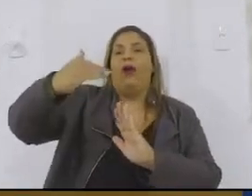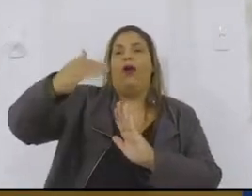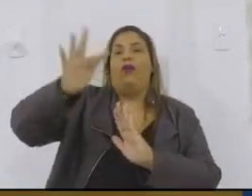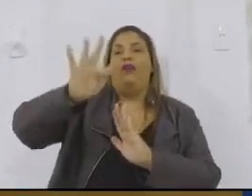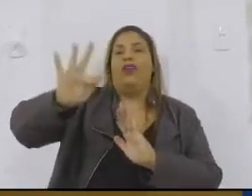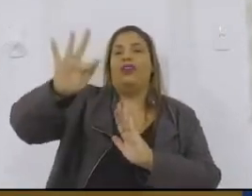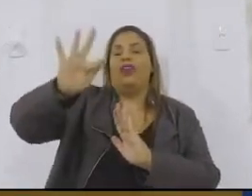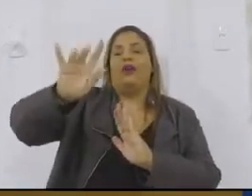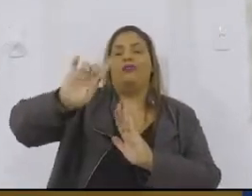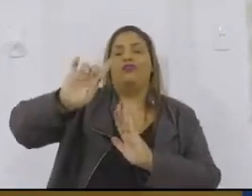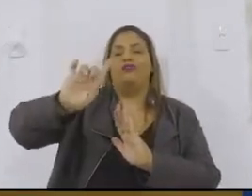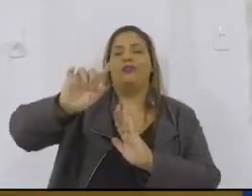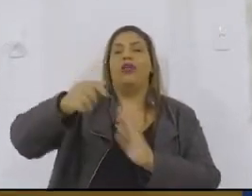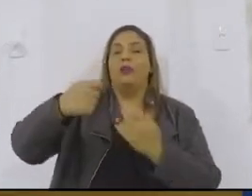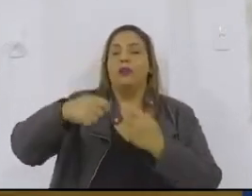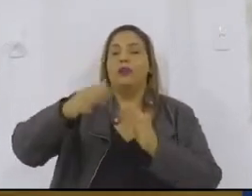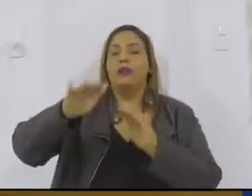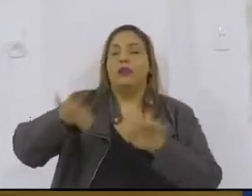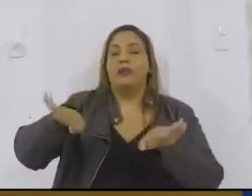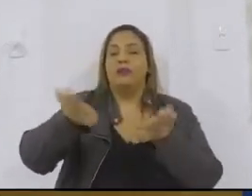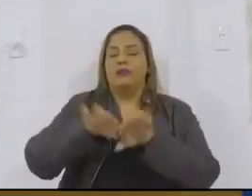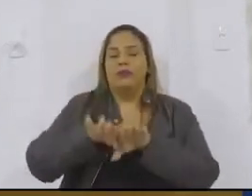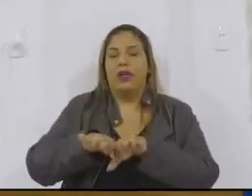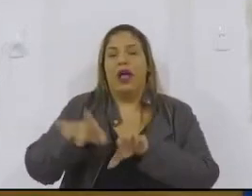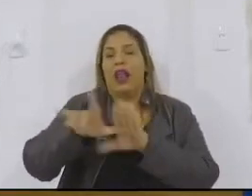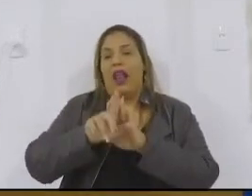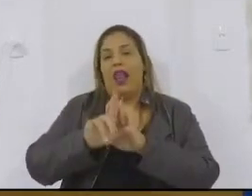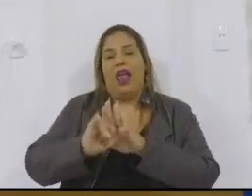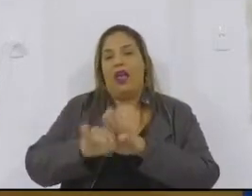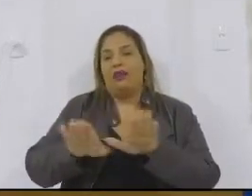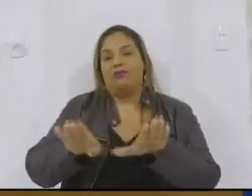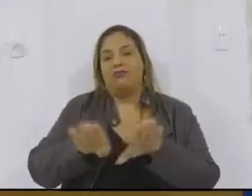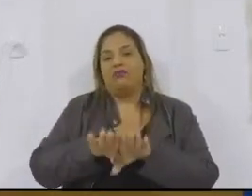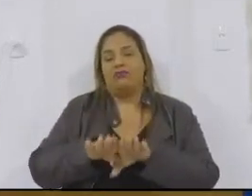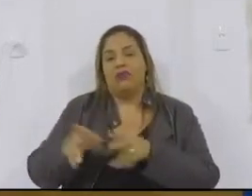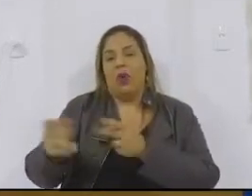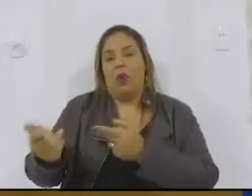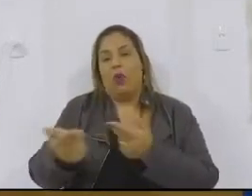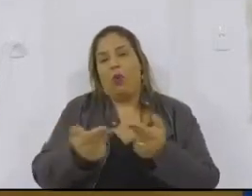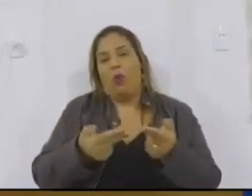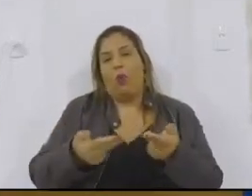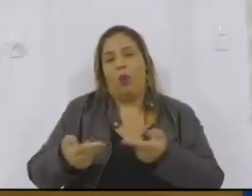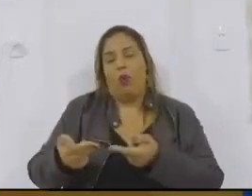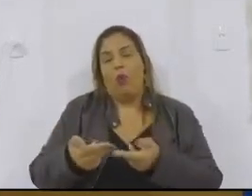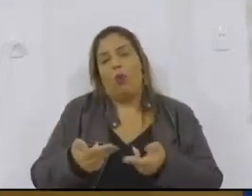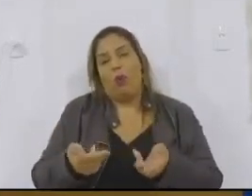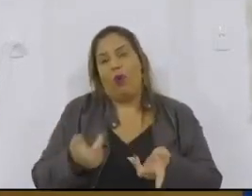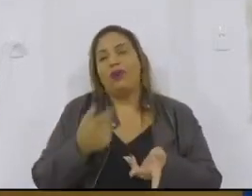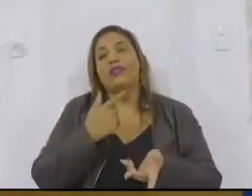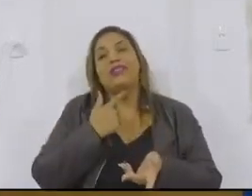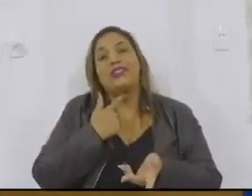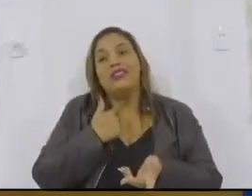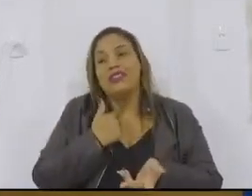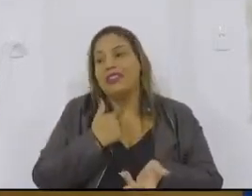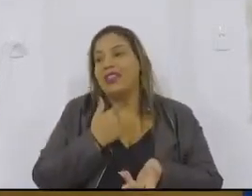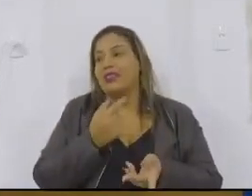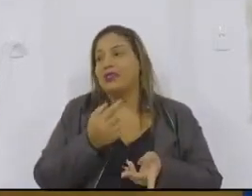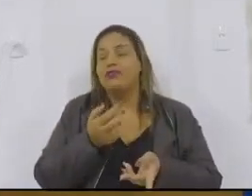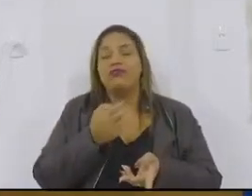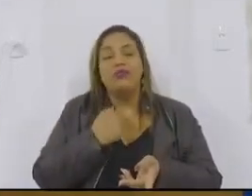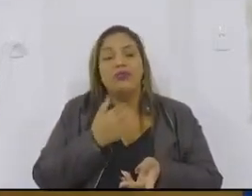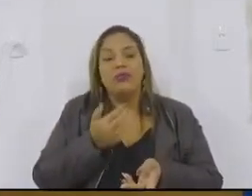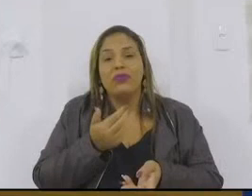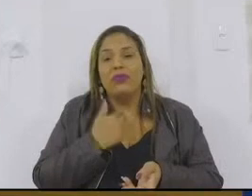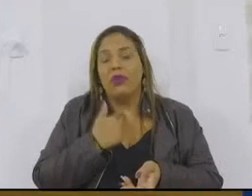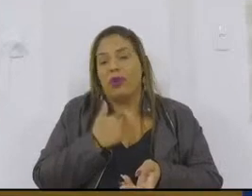uma constitucional. Então, por esse motivo, infelizmente, eu não vou conseguir manter o meu desejo, né, até o seguinte momento, a não ser que